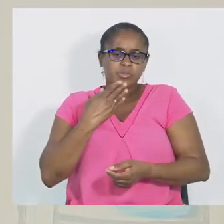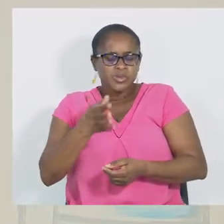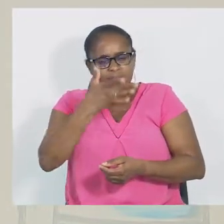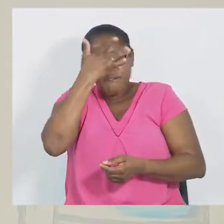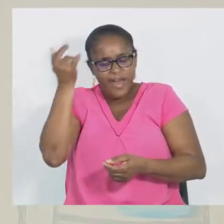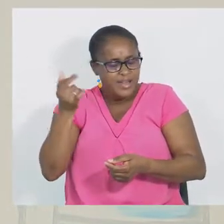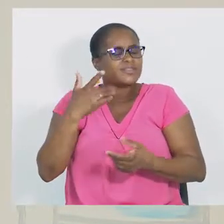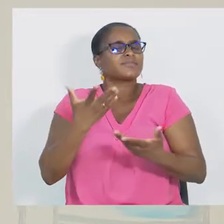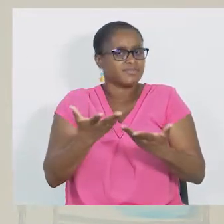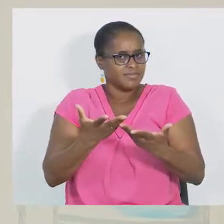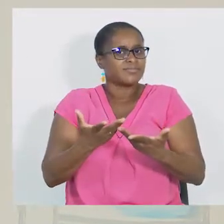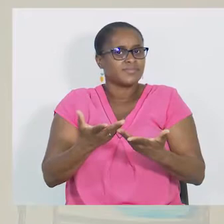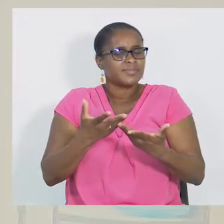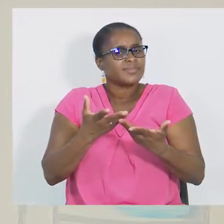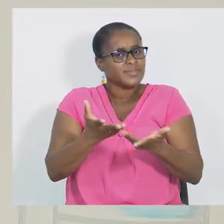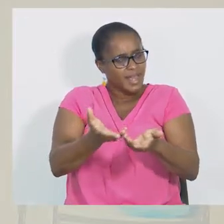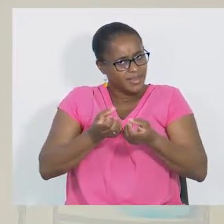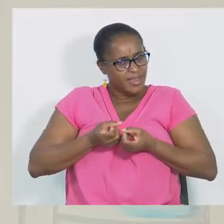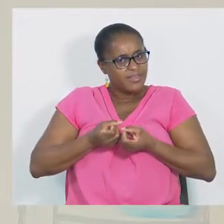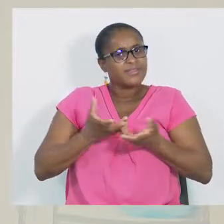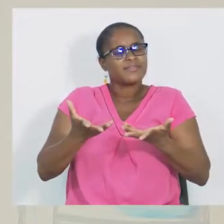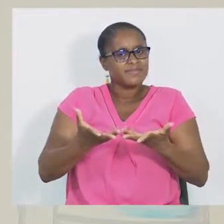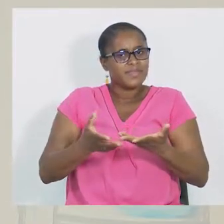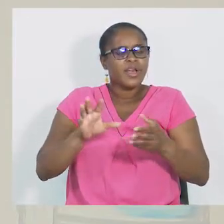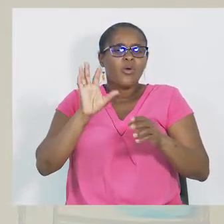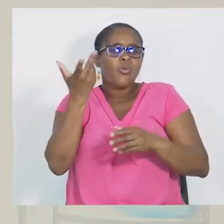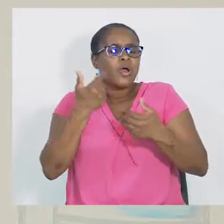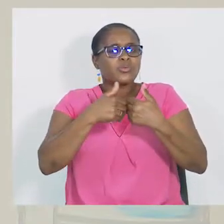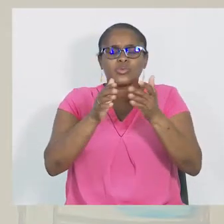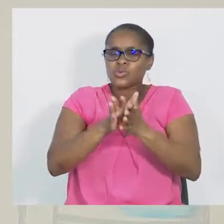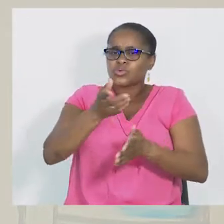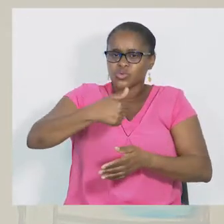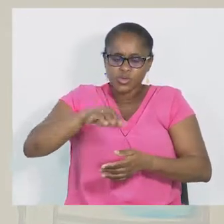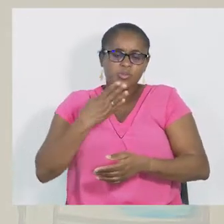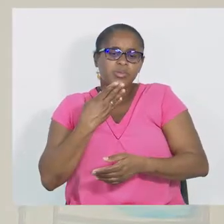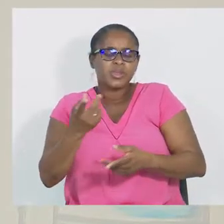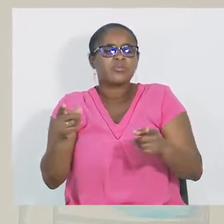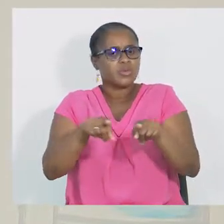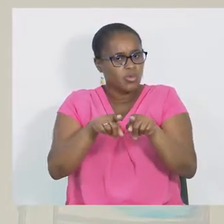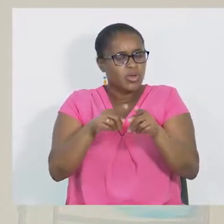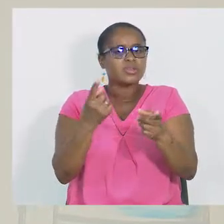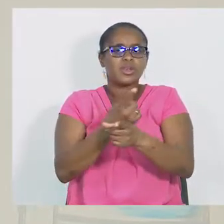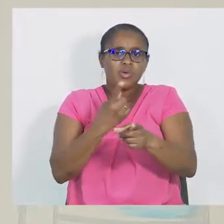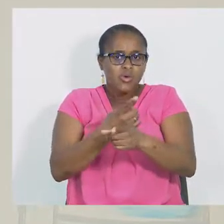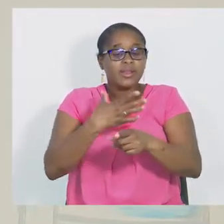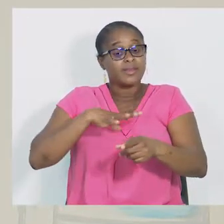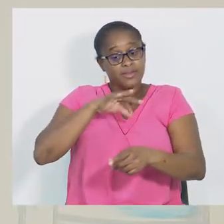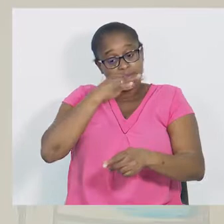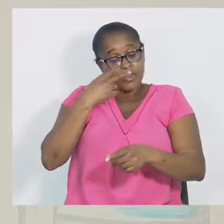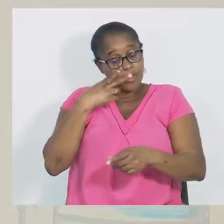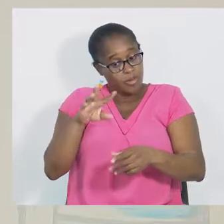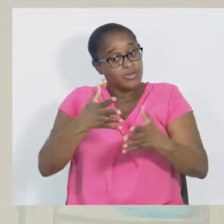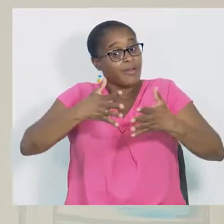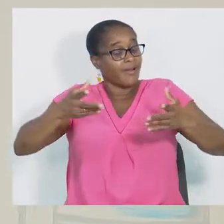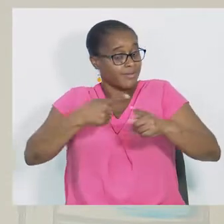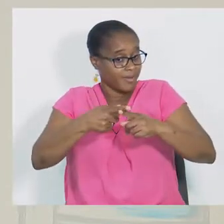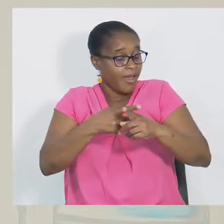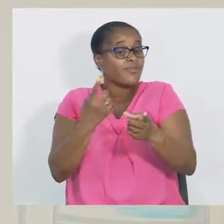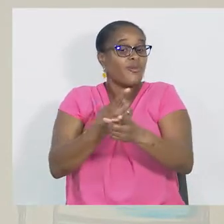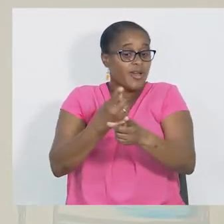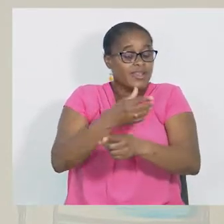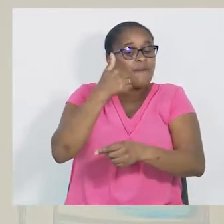o narrador está a perguntar se vocês já fizeram a mesma coisa que ele. E o que é que está na